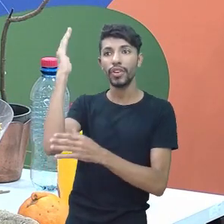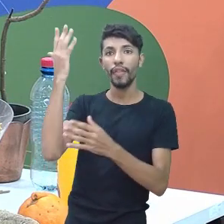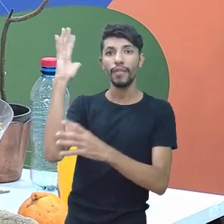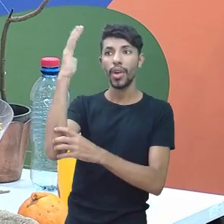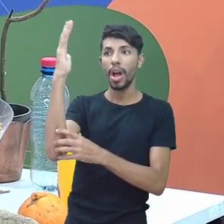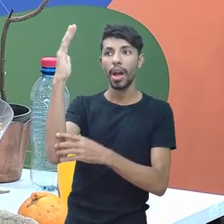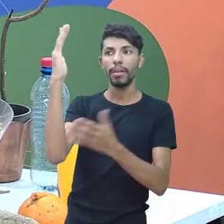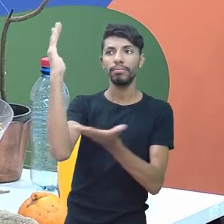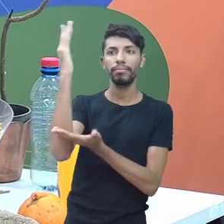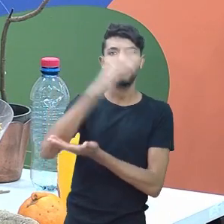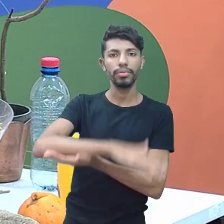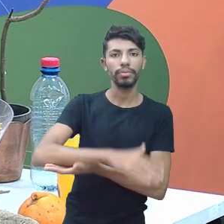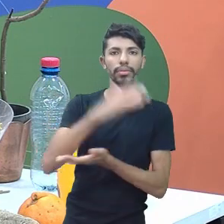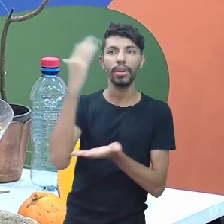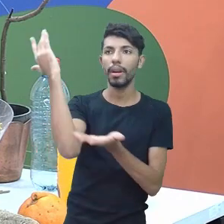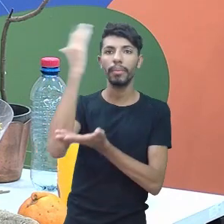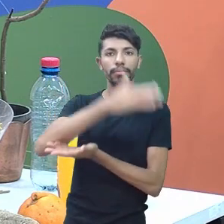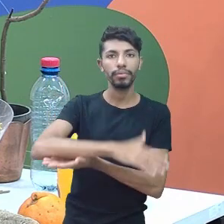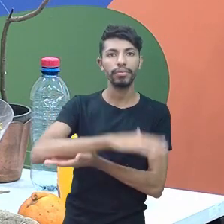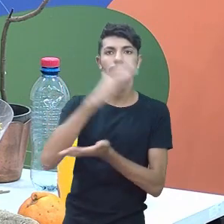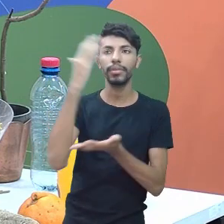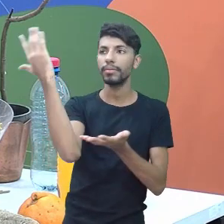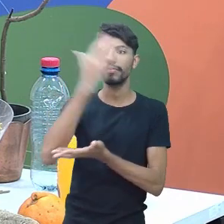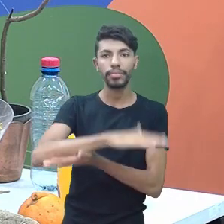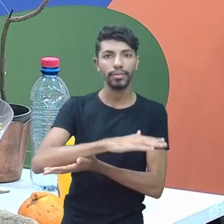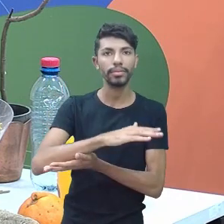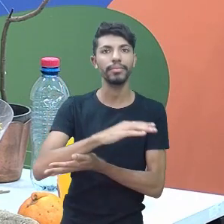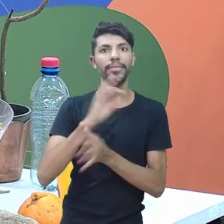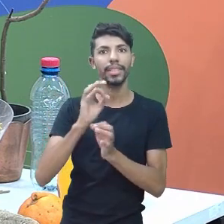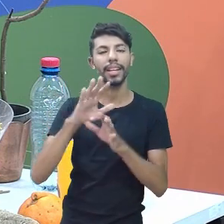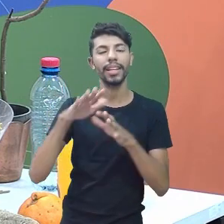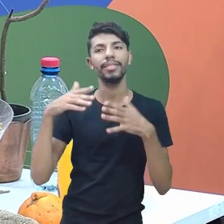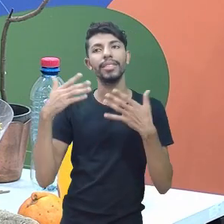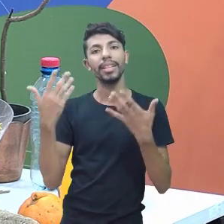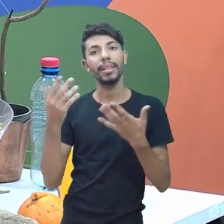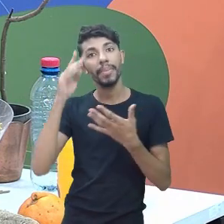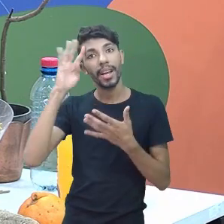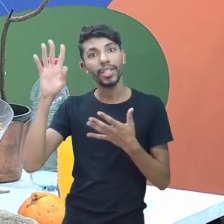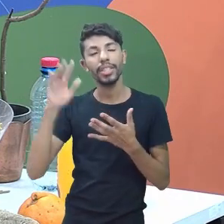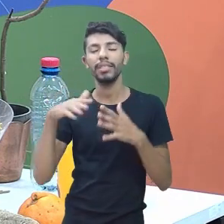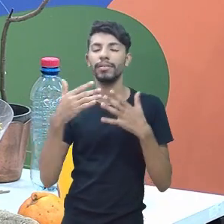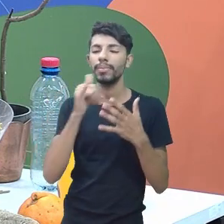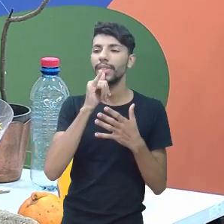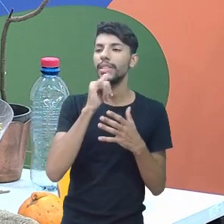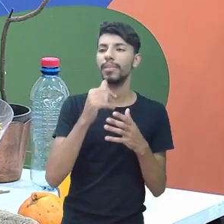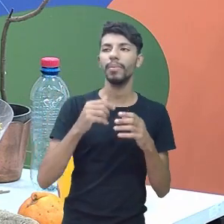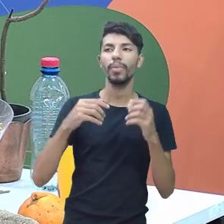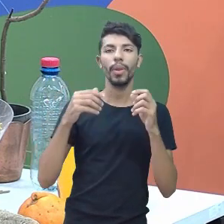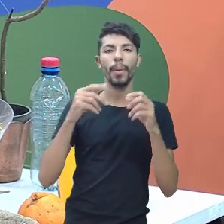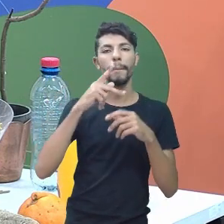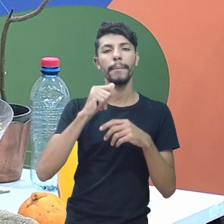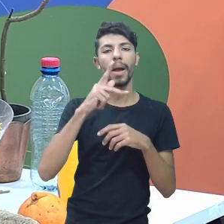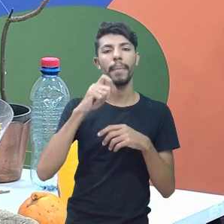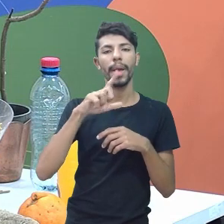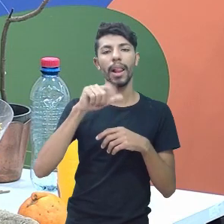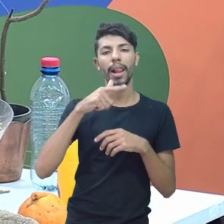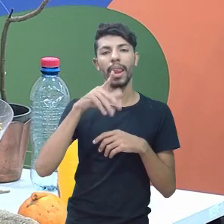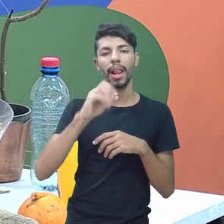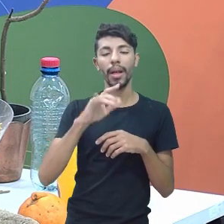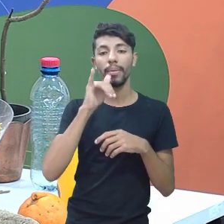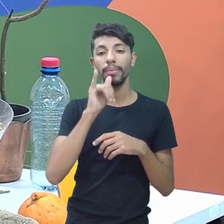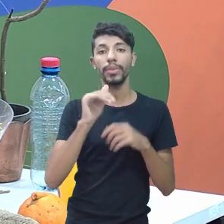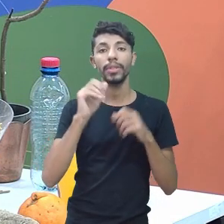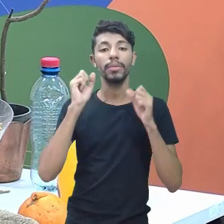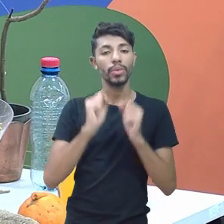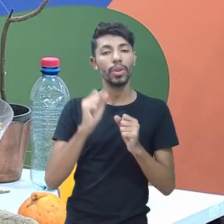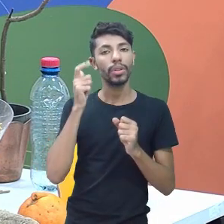papelão para a produção. Depois, esse papelão pode ser destruído, né, através das indústrias e produzido outras coisas. Então,